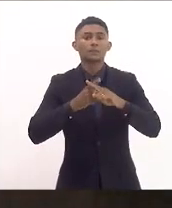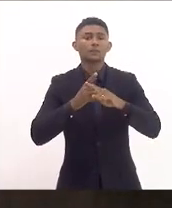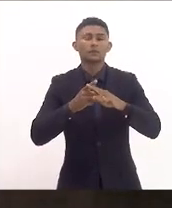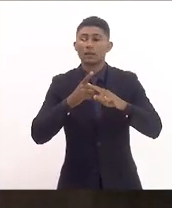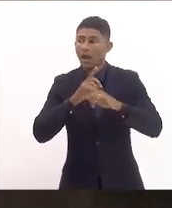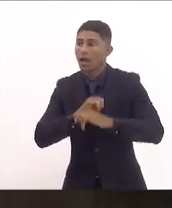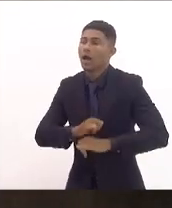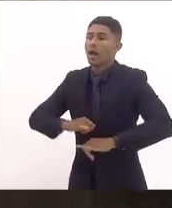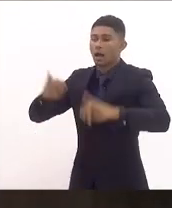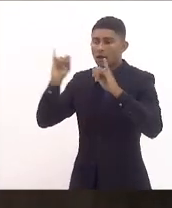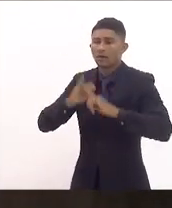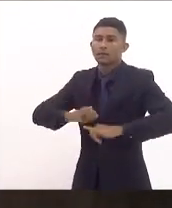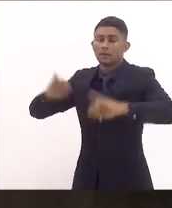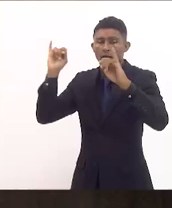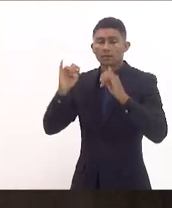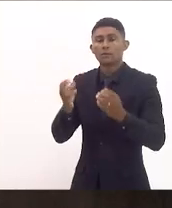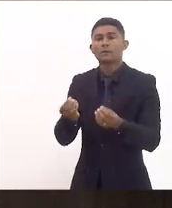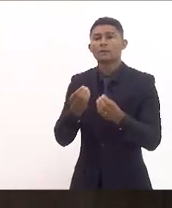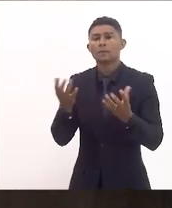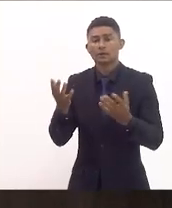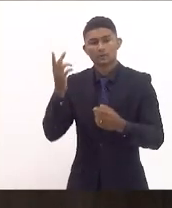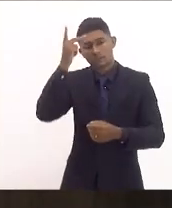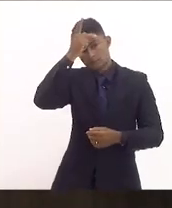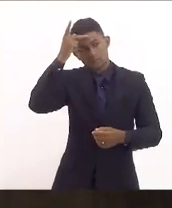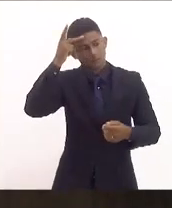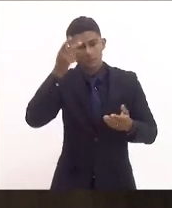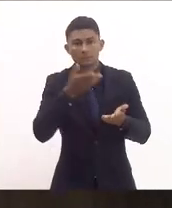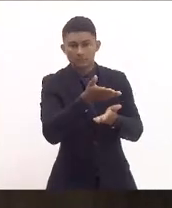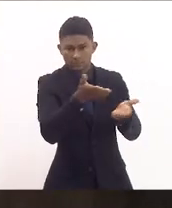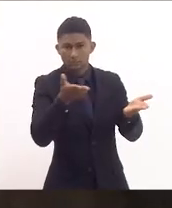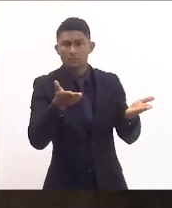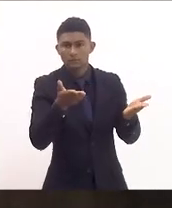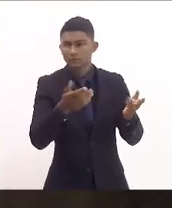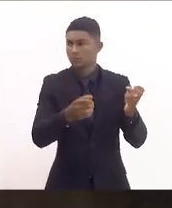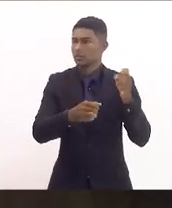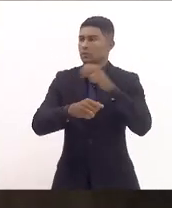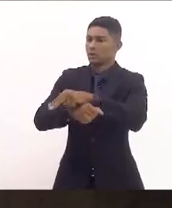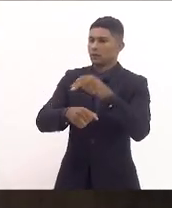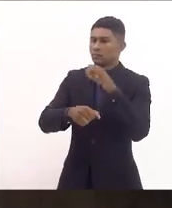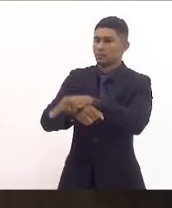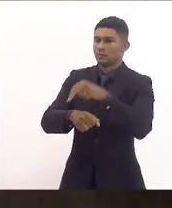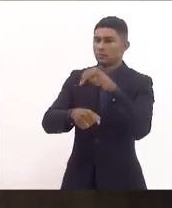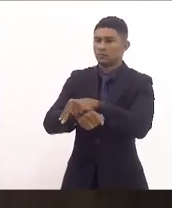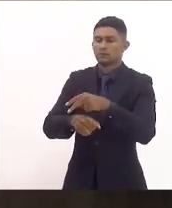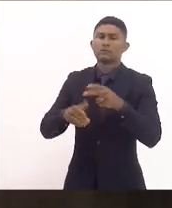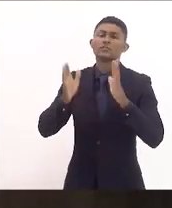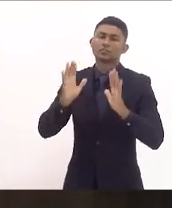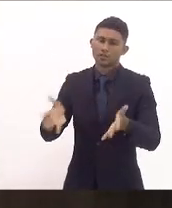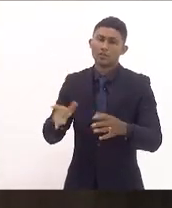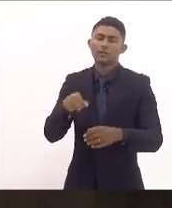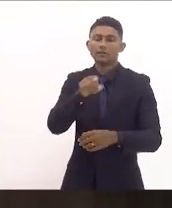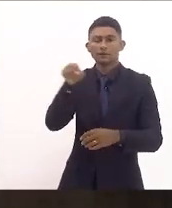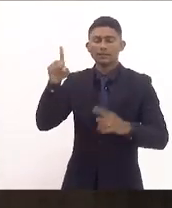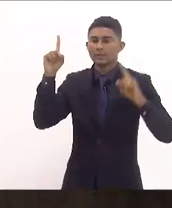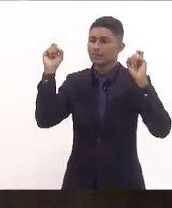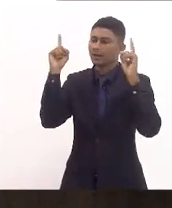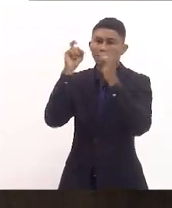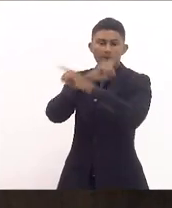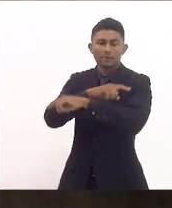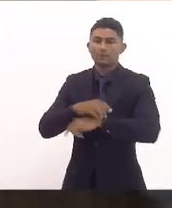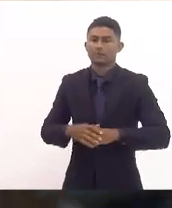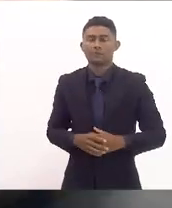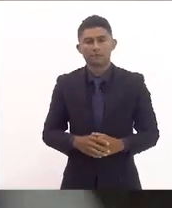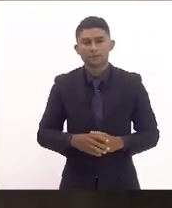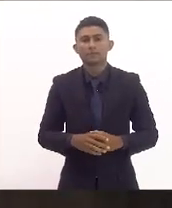para que a gente possa empregar essas pessoas que já tem as suas dificuldades por si só quem